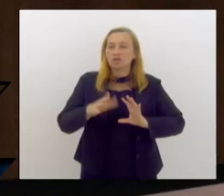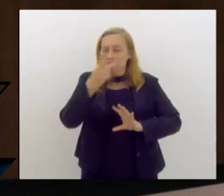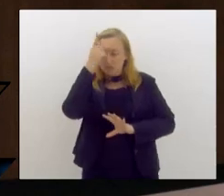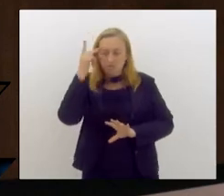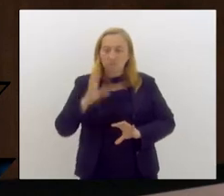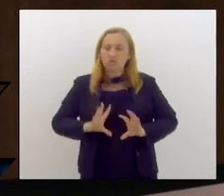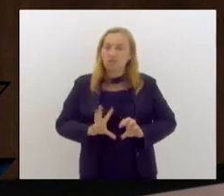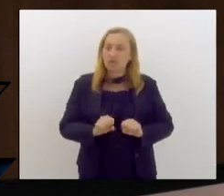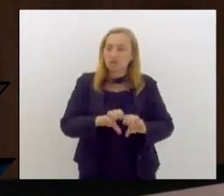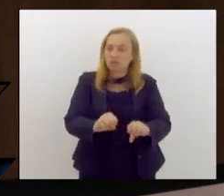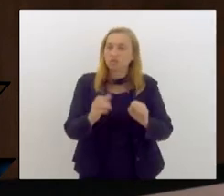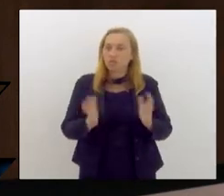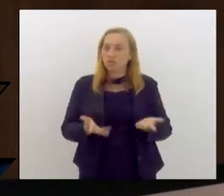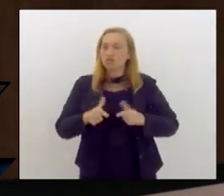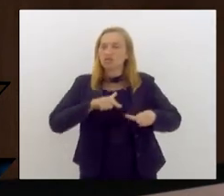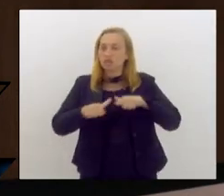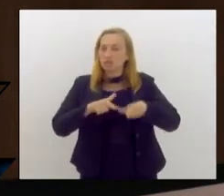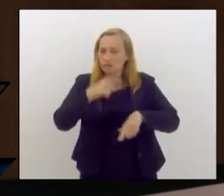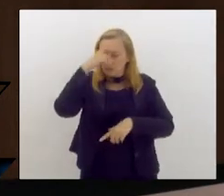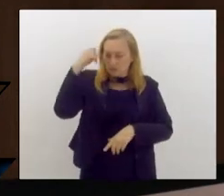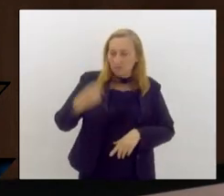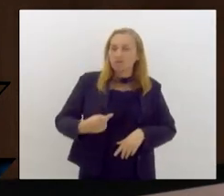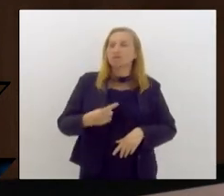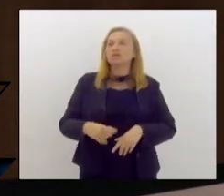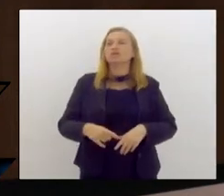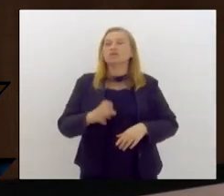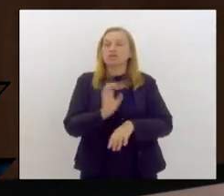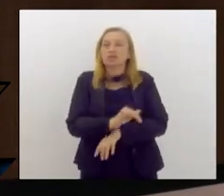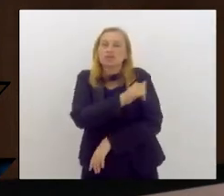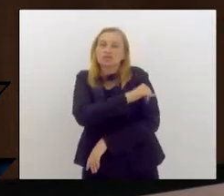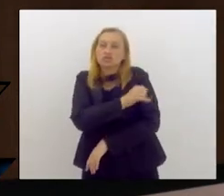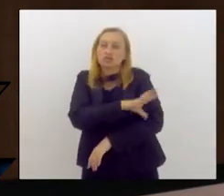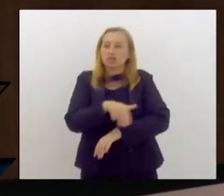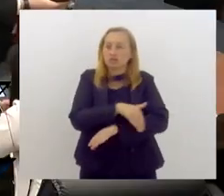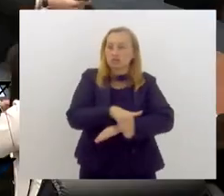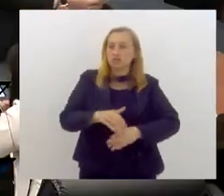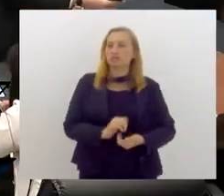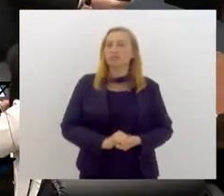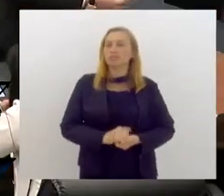que trabalham com muita bravura nas ruas do estado do Rio de Janeiro. Obrigado, presidente.